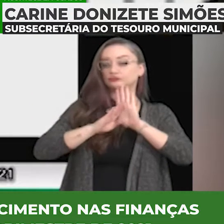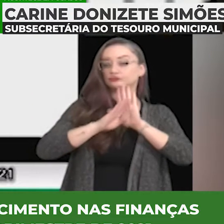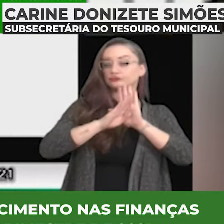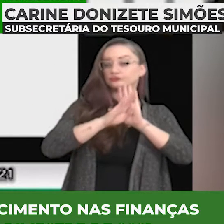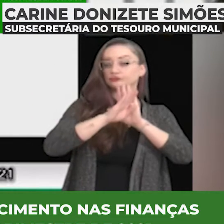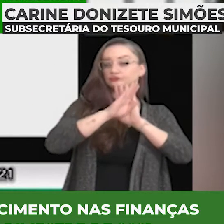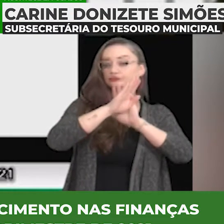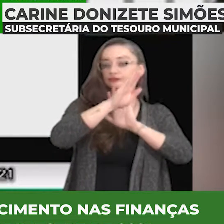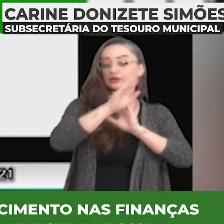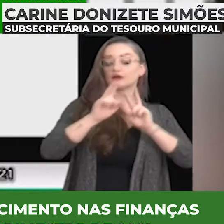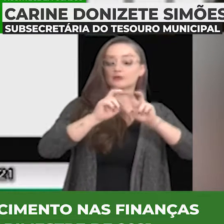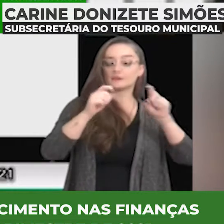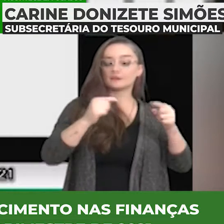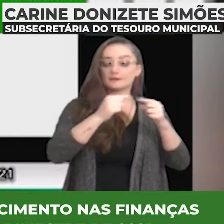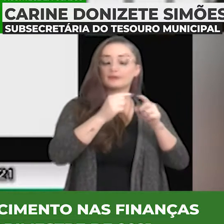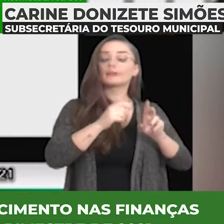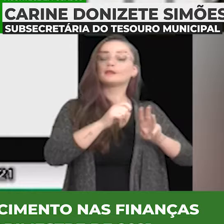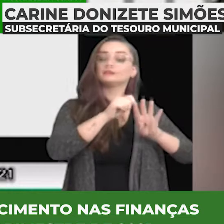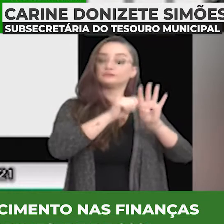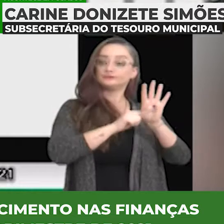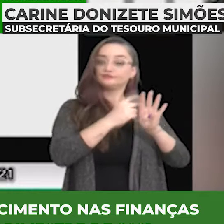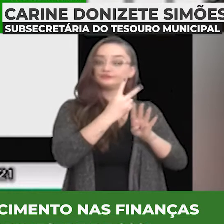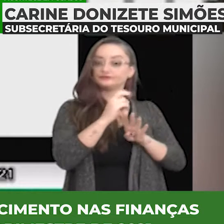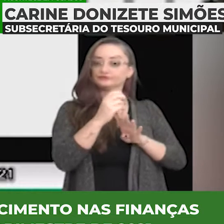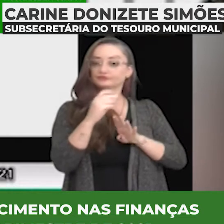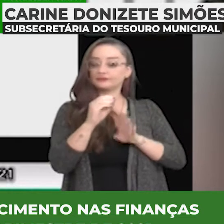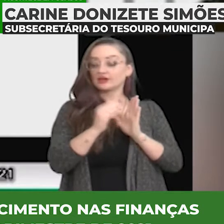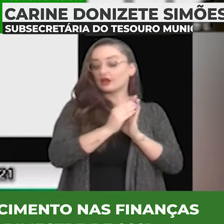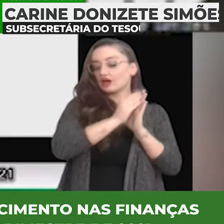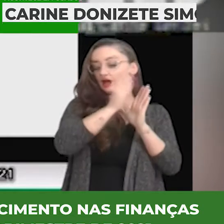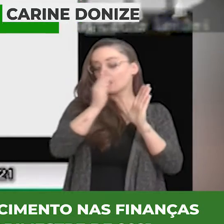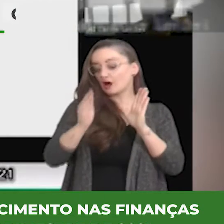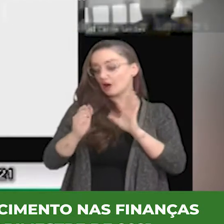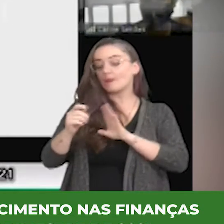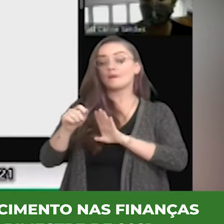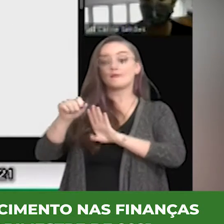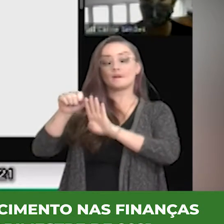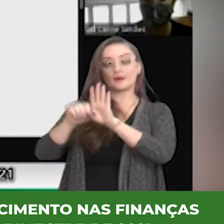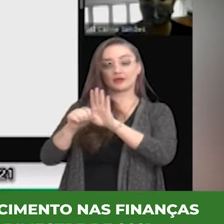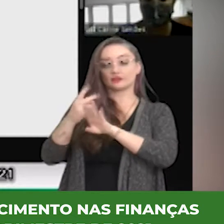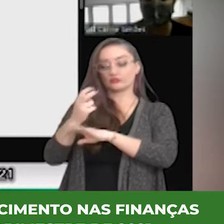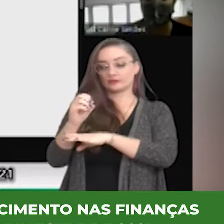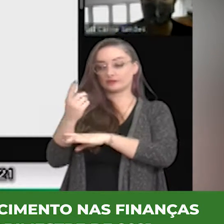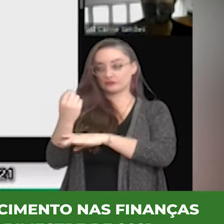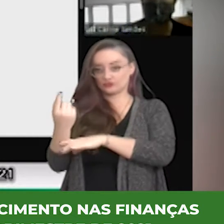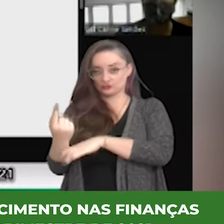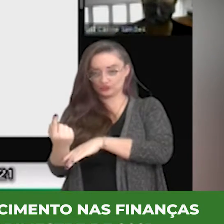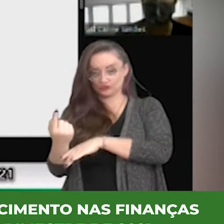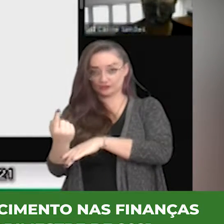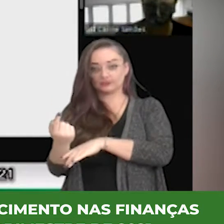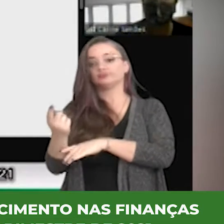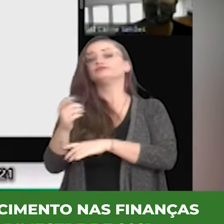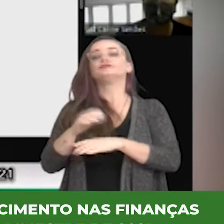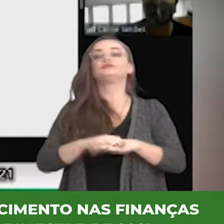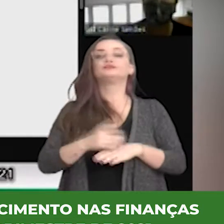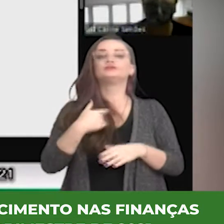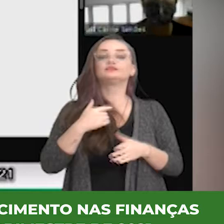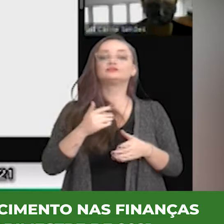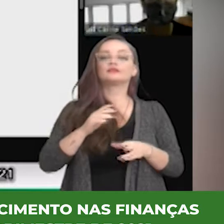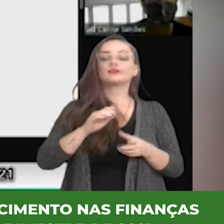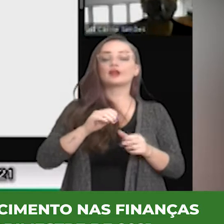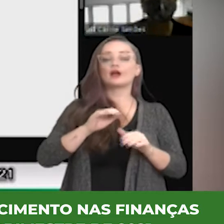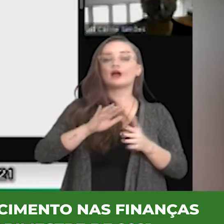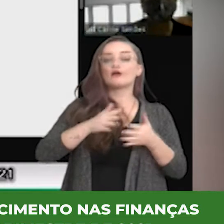referente ao primeiro quadrimestre de 2020 ao primeiro quadrimestre de 2021 Então se a gente pega a